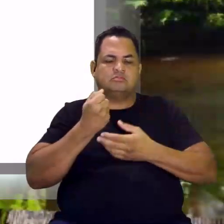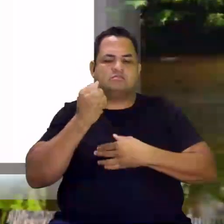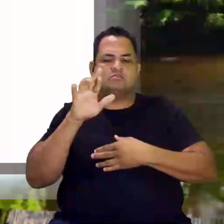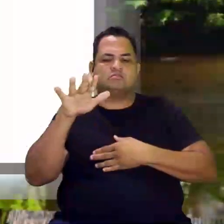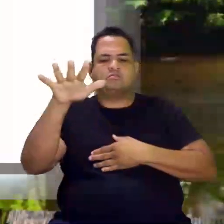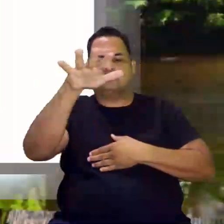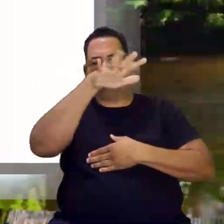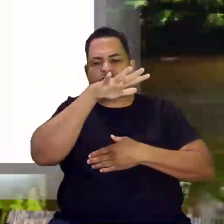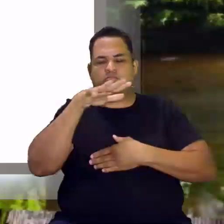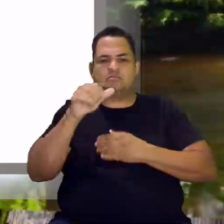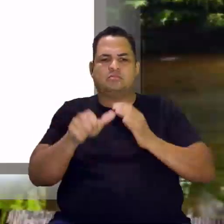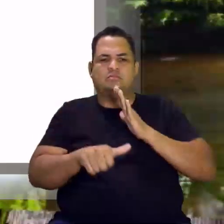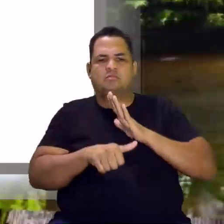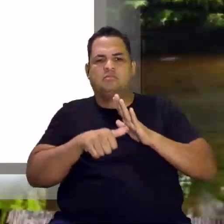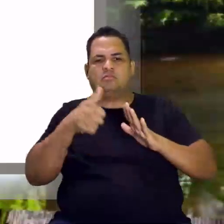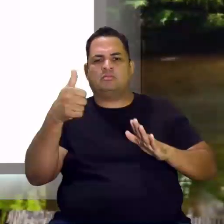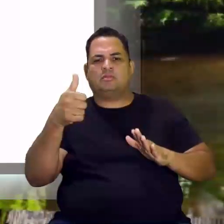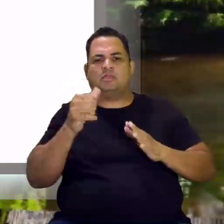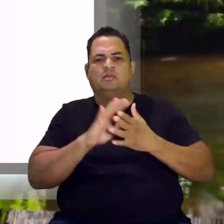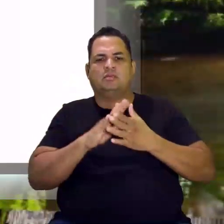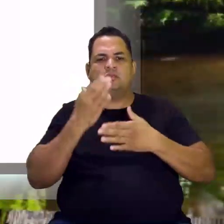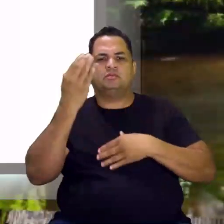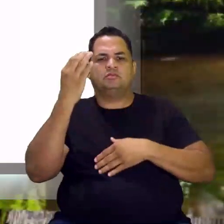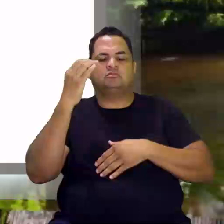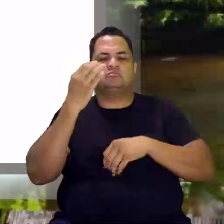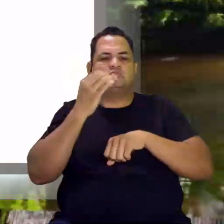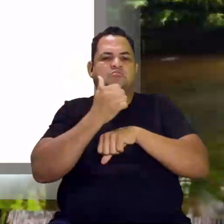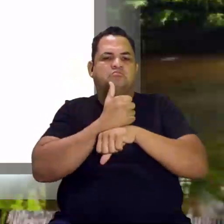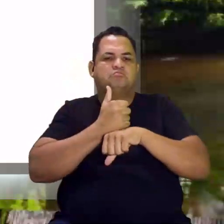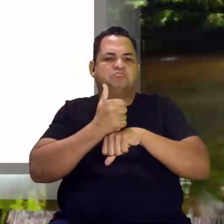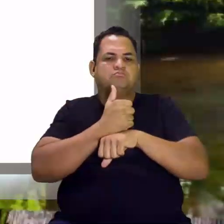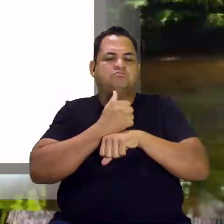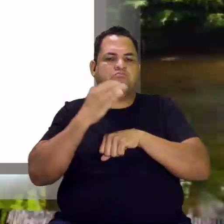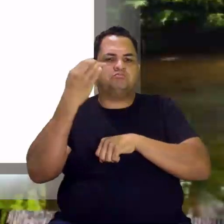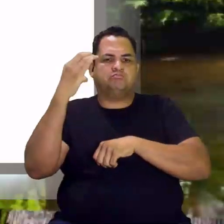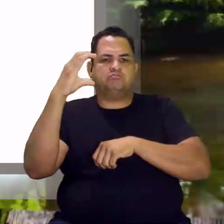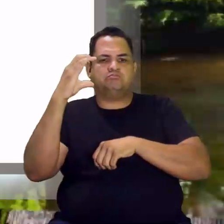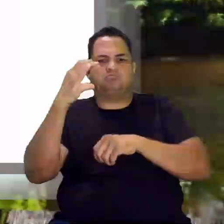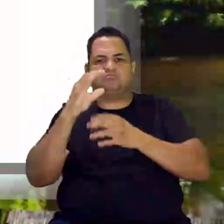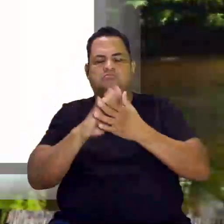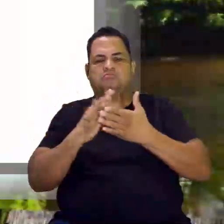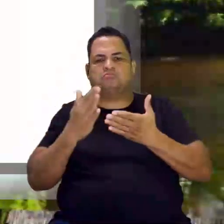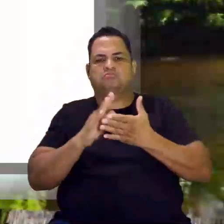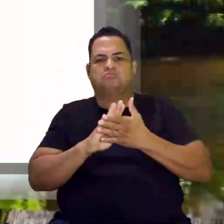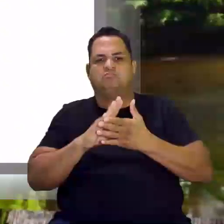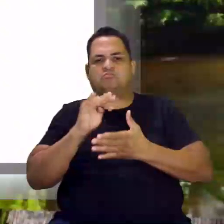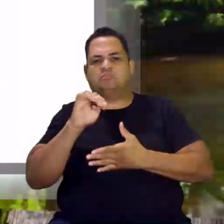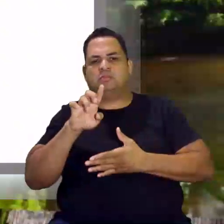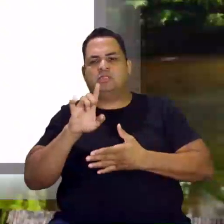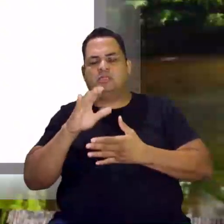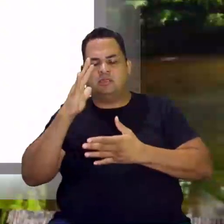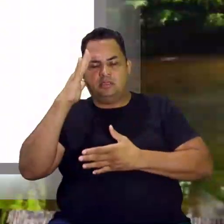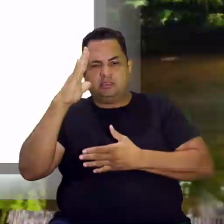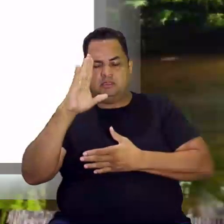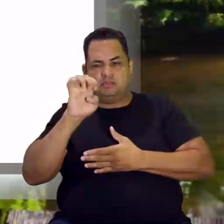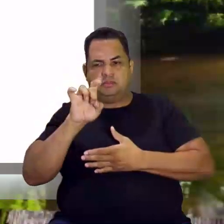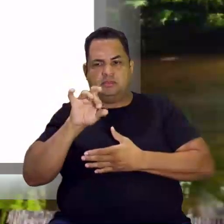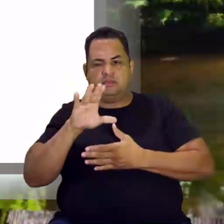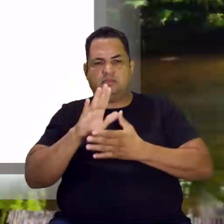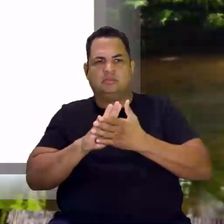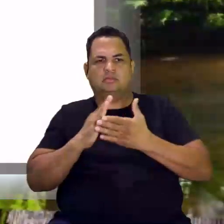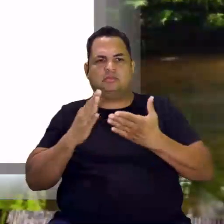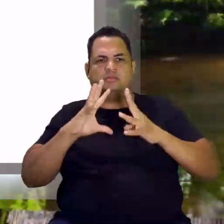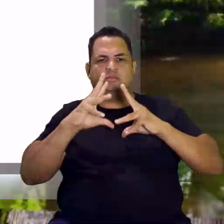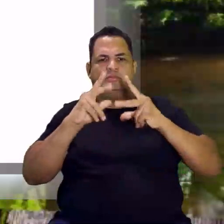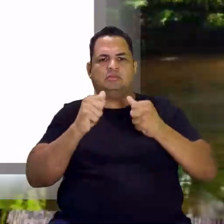primitiva trazida por Opário e Haldane, tá bom? A teoria da endossimbiose pelo Margulis, certo?